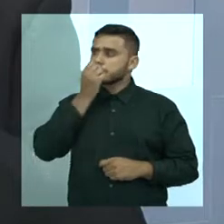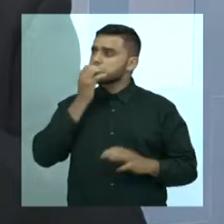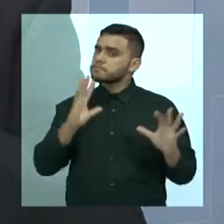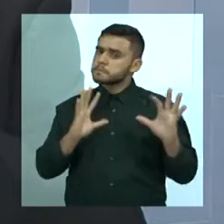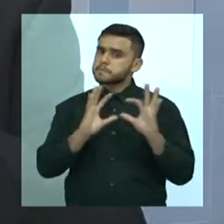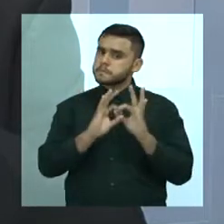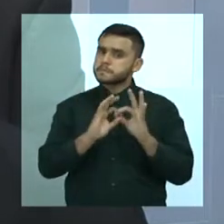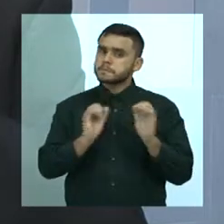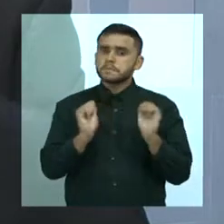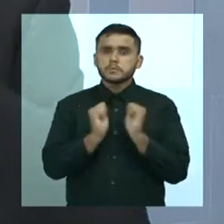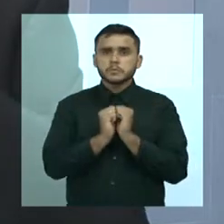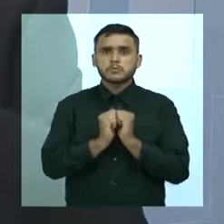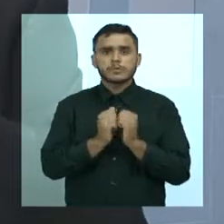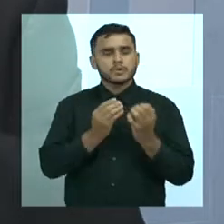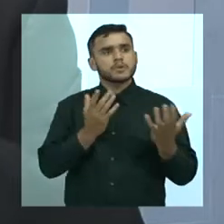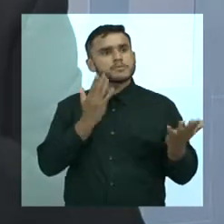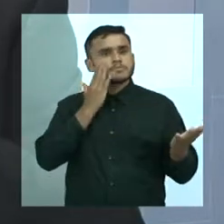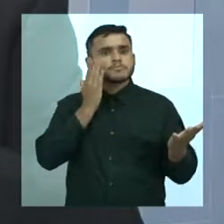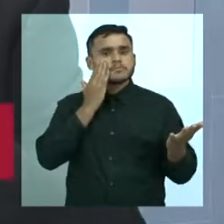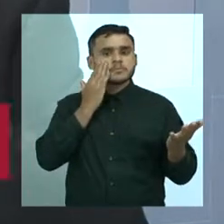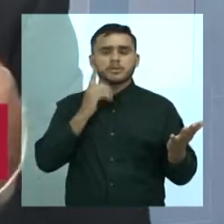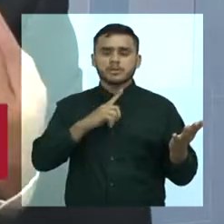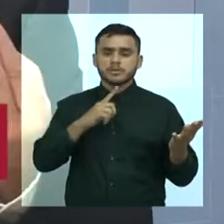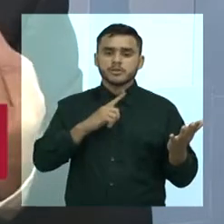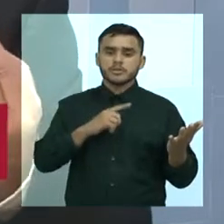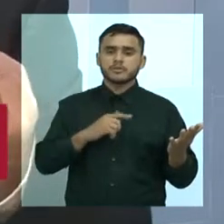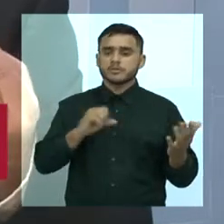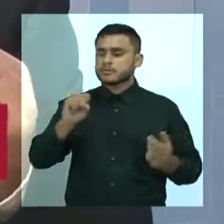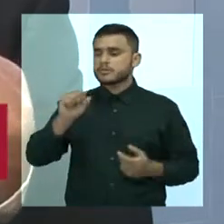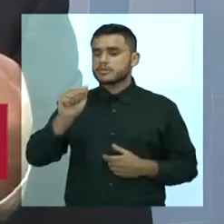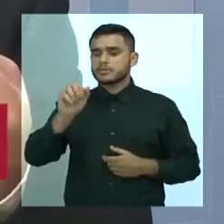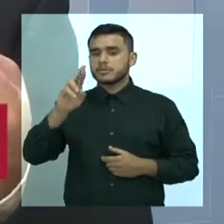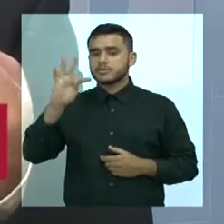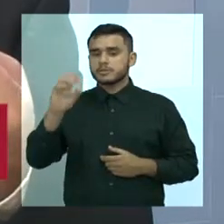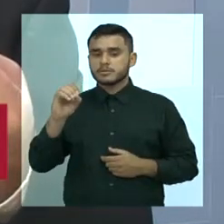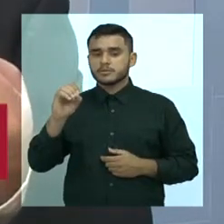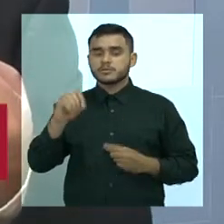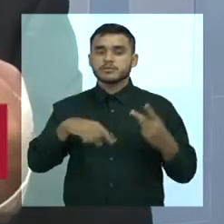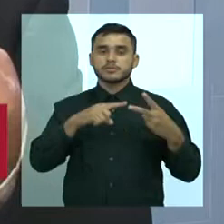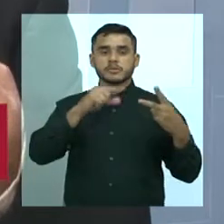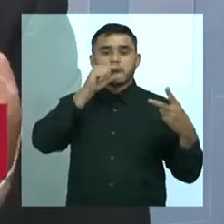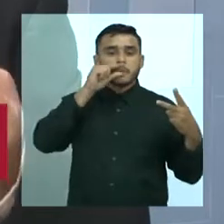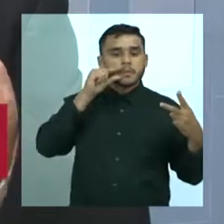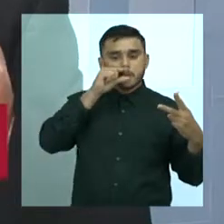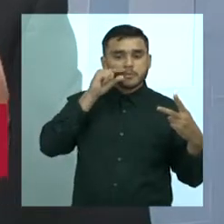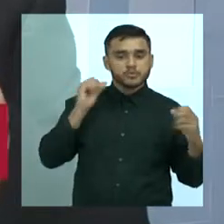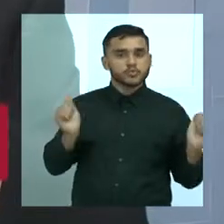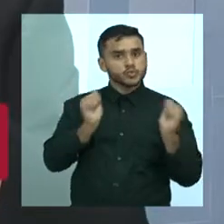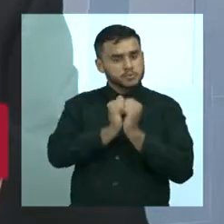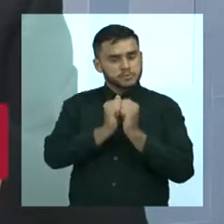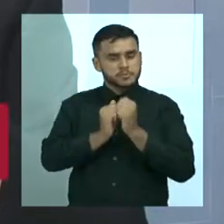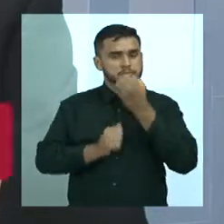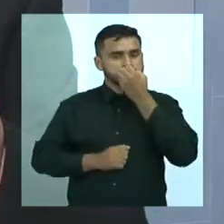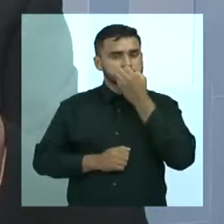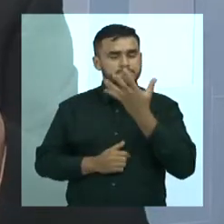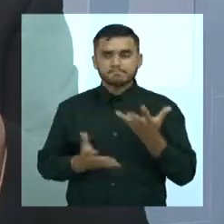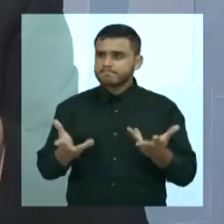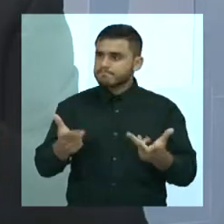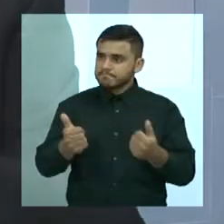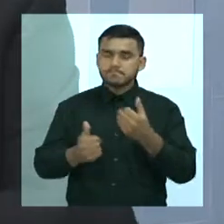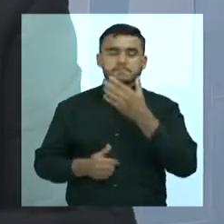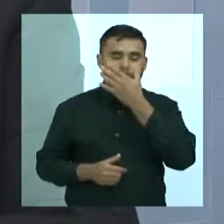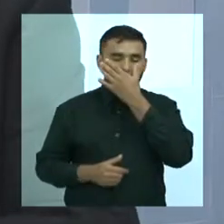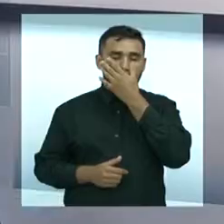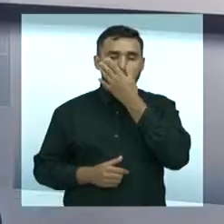simbiose, essa aproximação histórica entre Sarto e Antônio Henrique, ela é muito viva, muito presente. Por